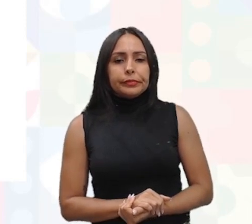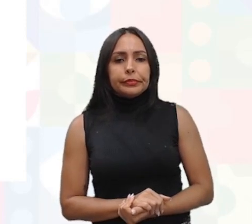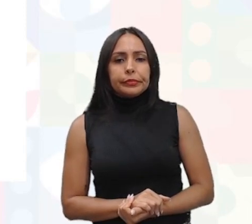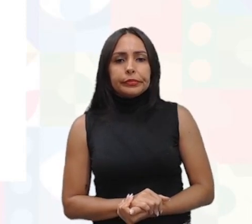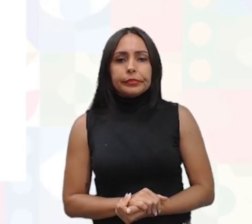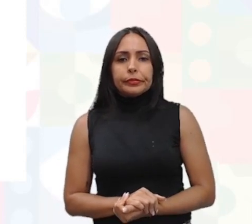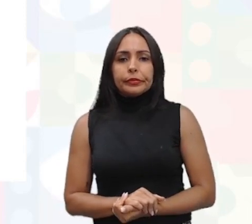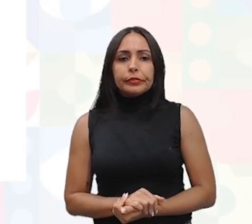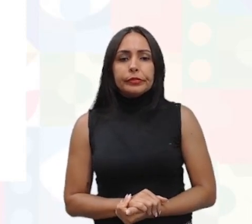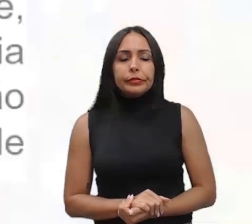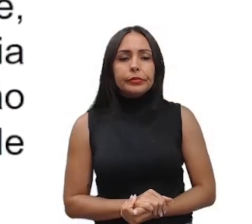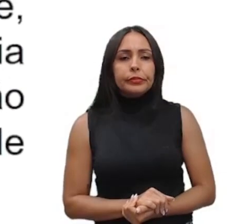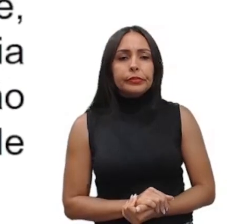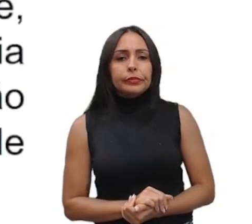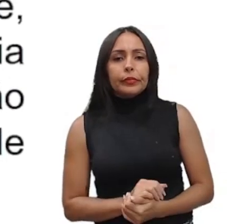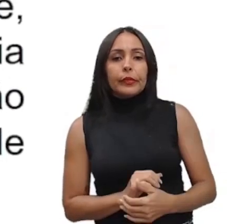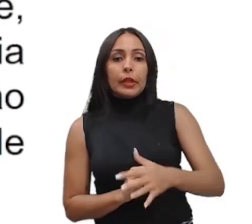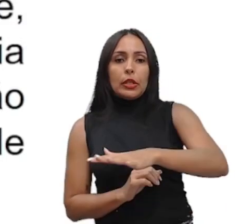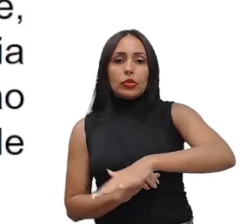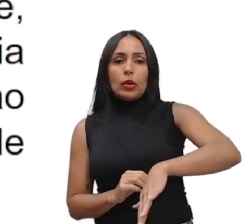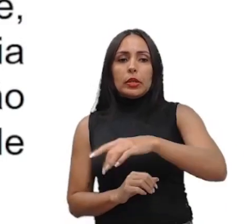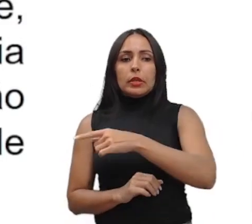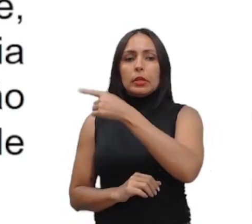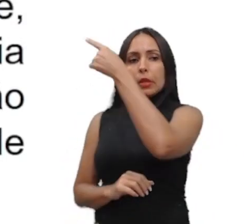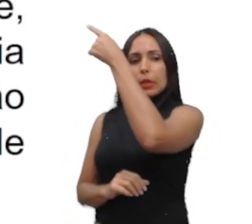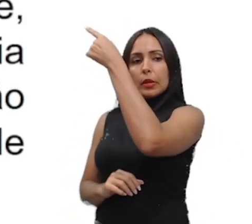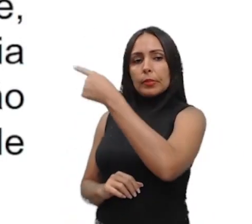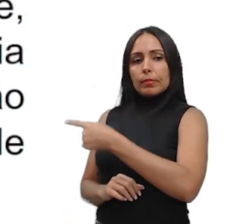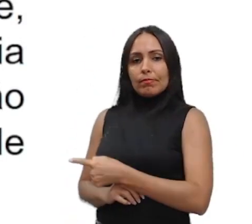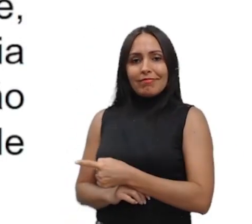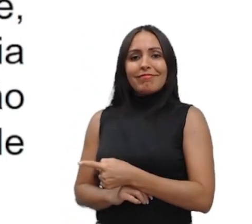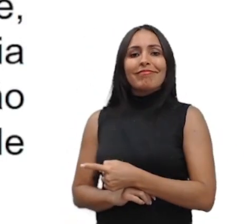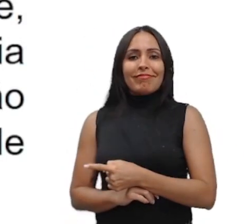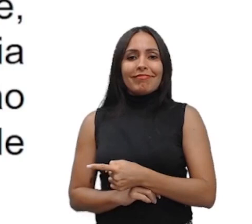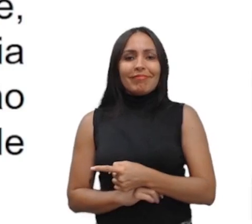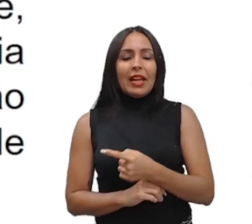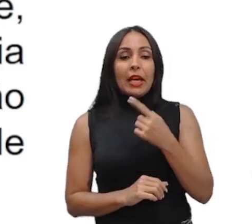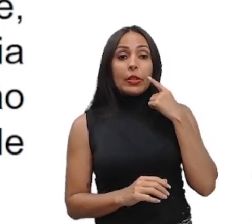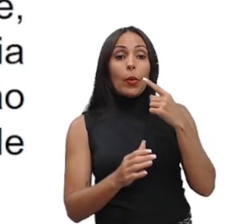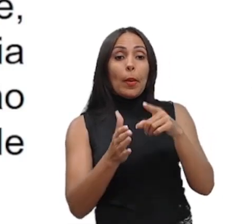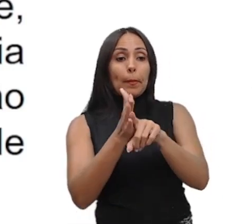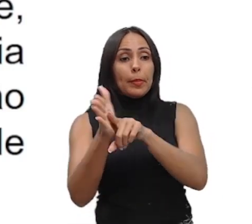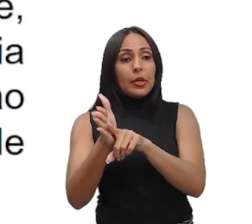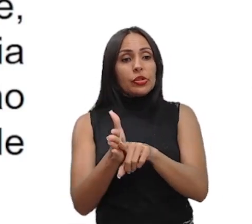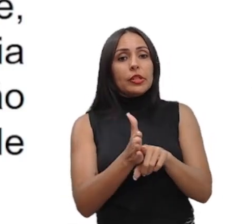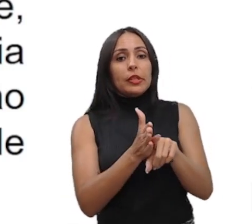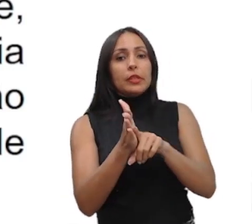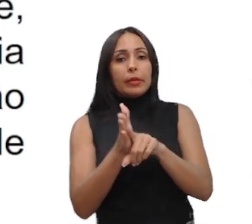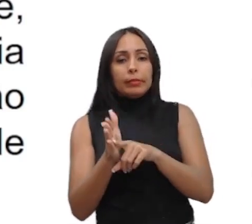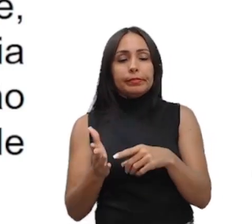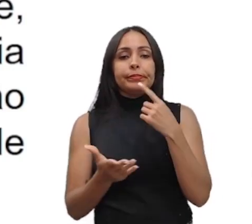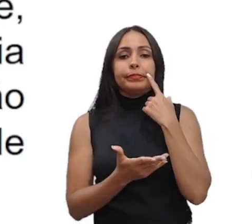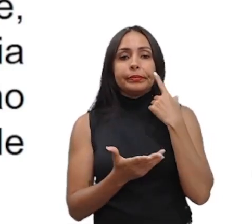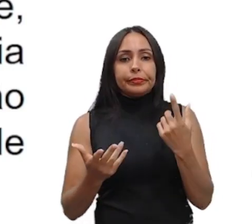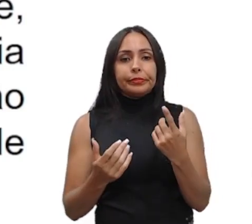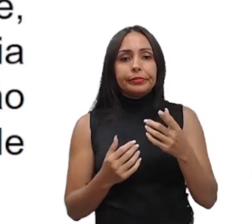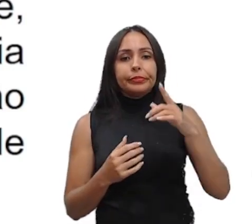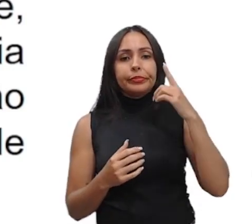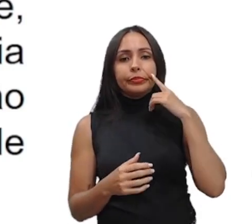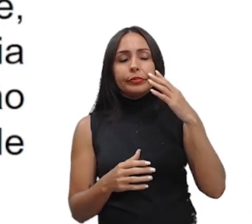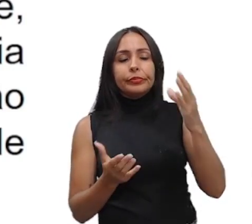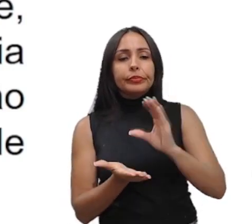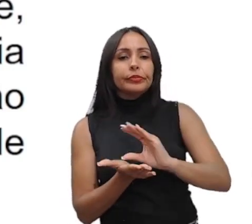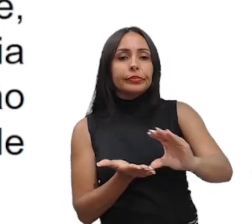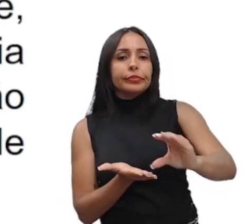trago para cá mais uma vez para pensar sobre as fontes de financiamento de